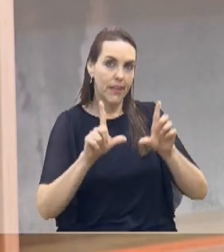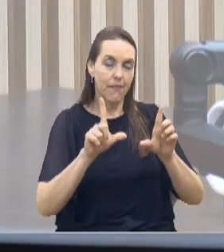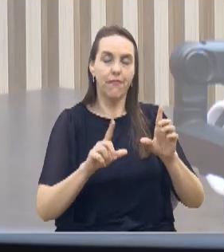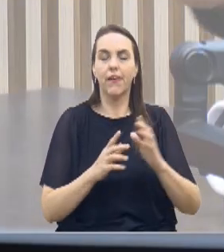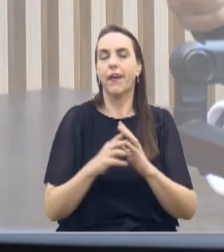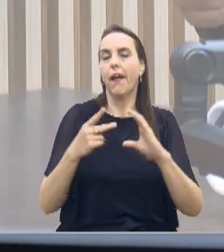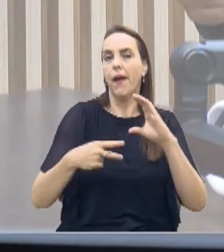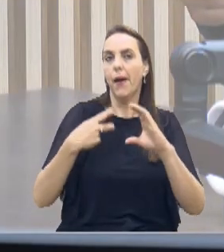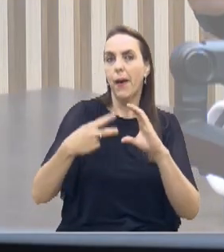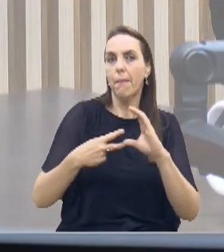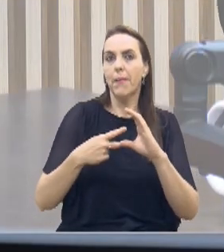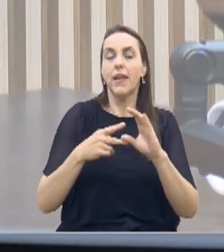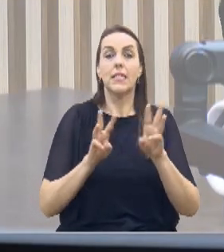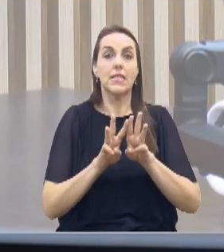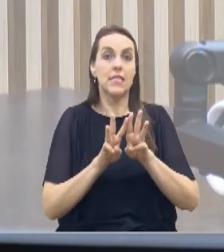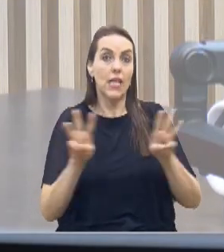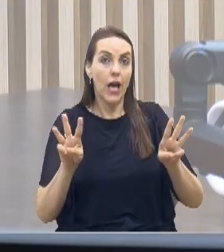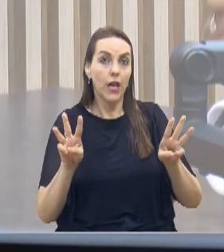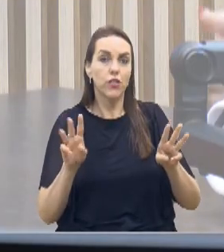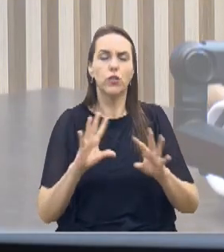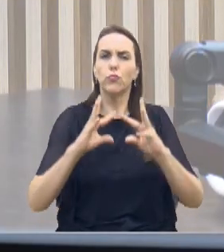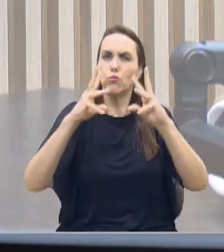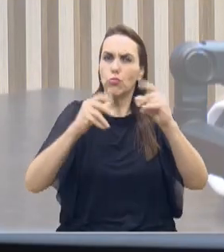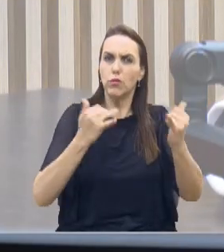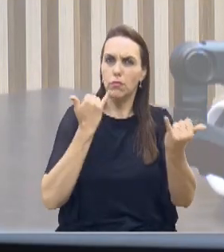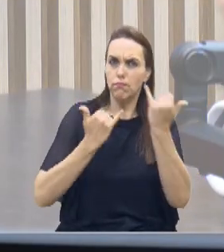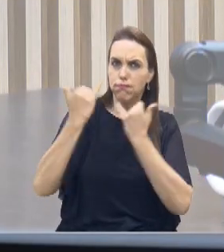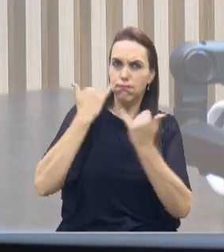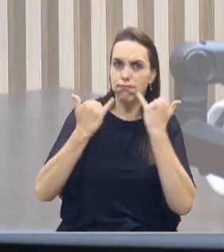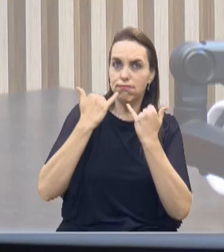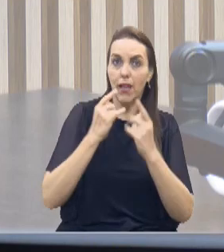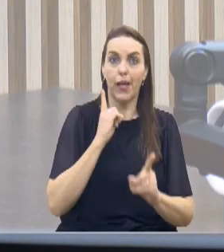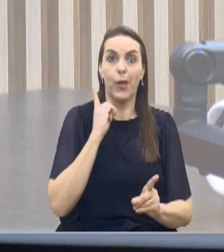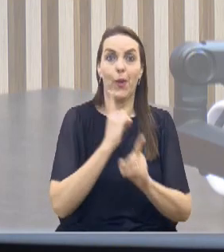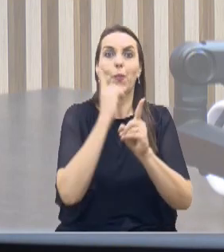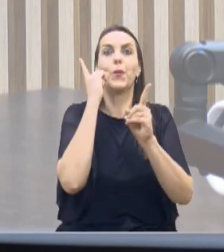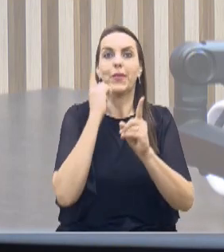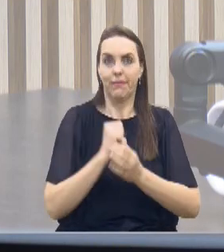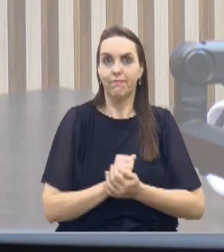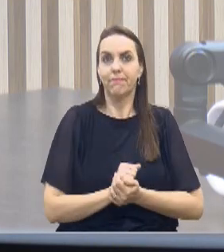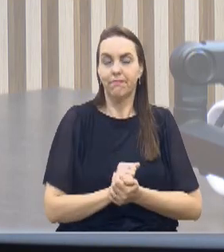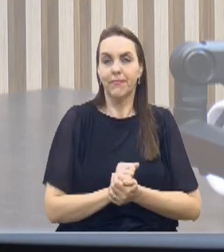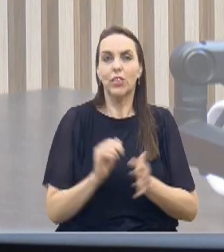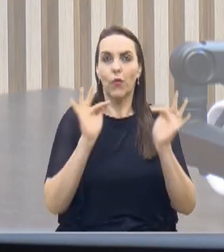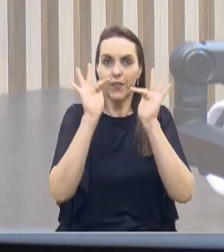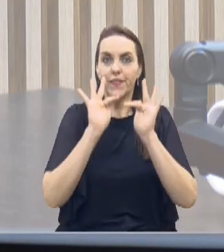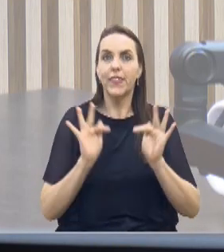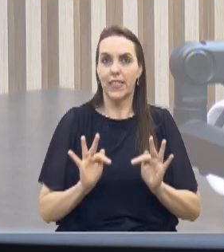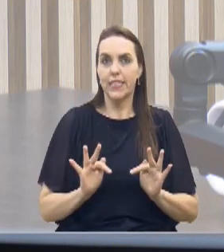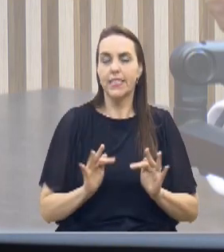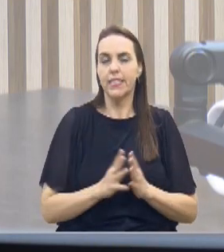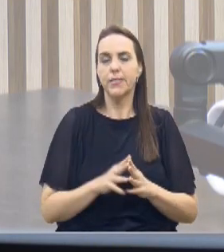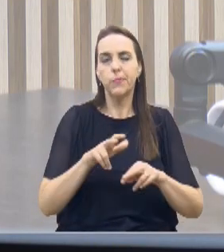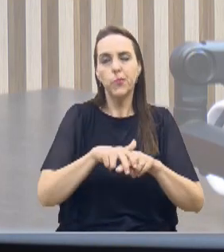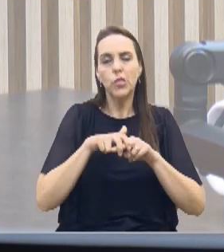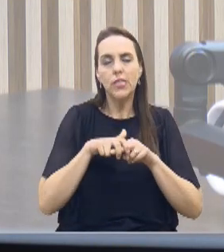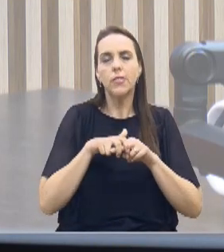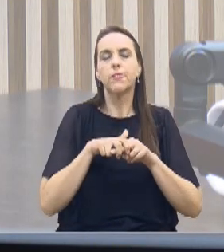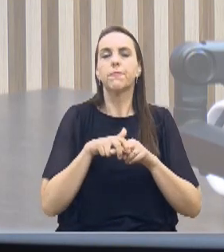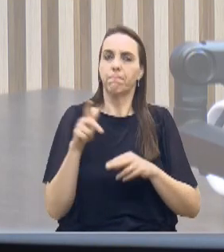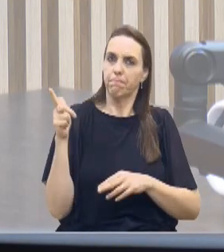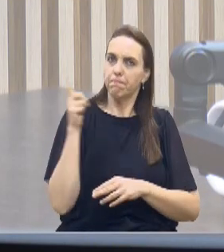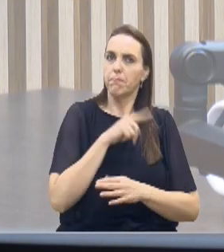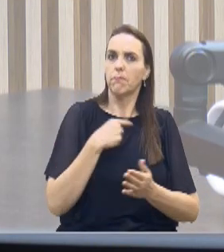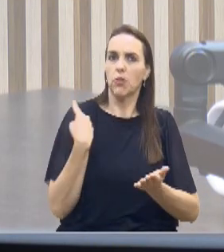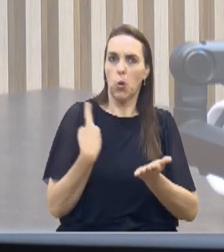no site, todas essas informações, e lá elas encontravam. Então isso nos deixa muito felizes, assim, por ter cumprido aquilo que eu falei